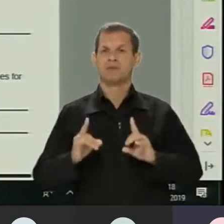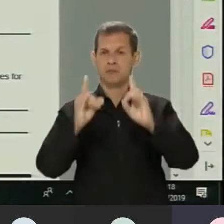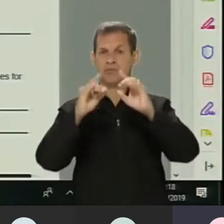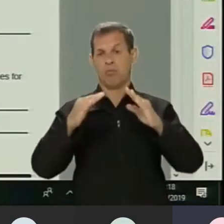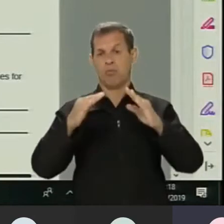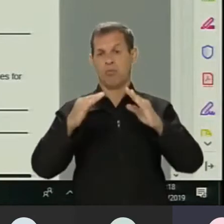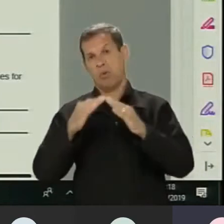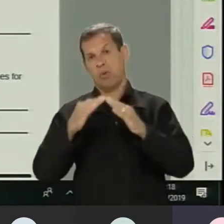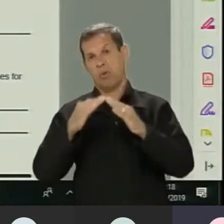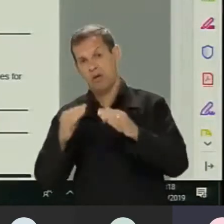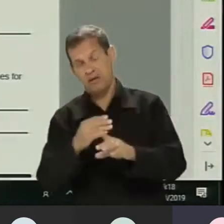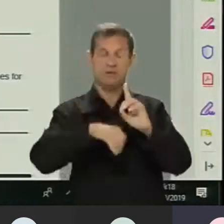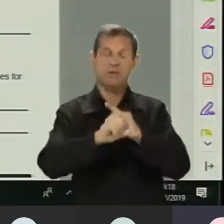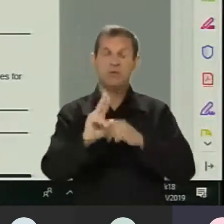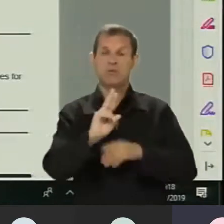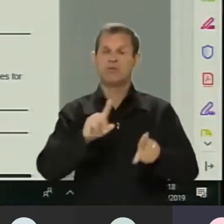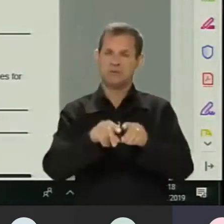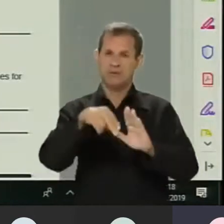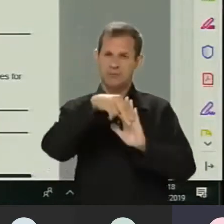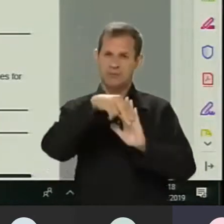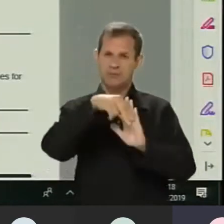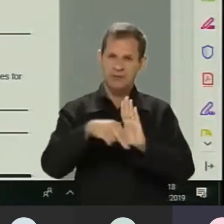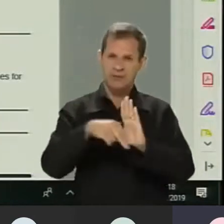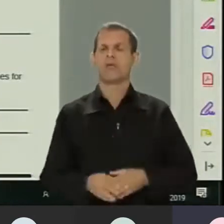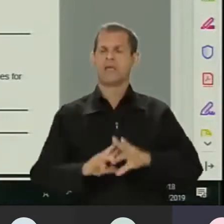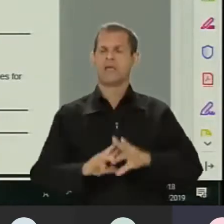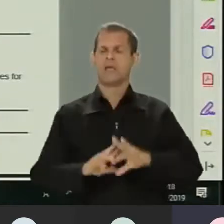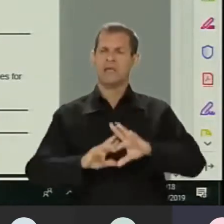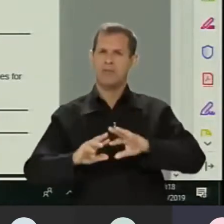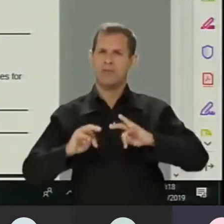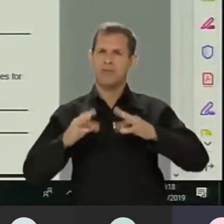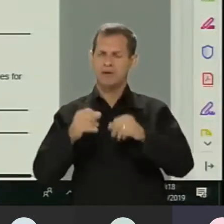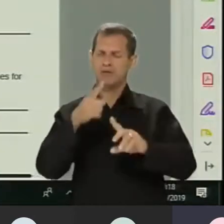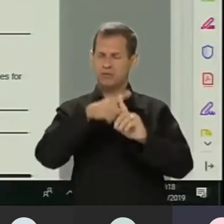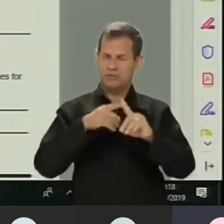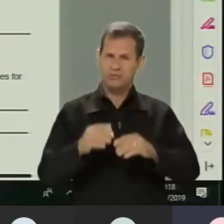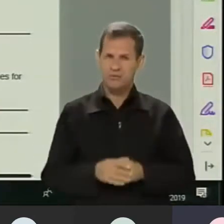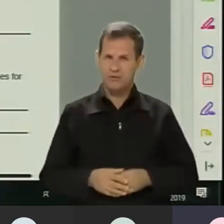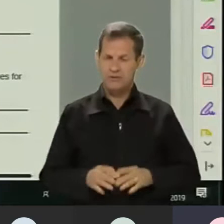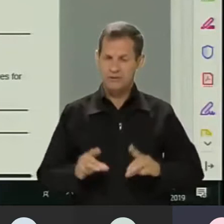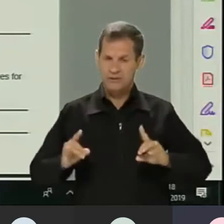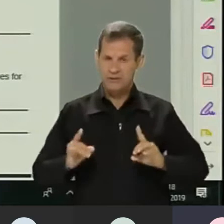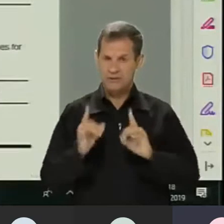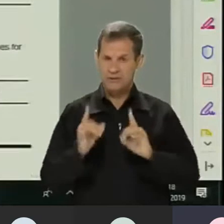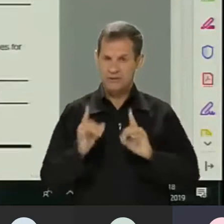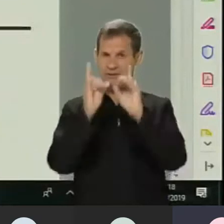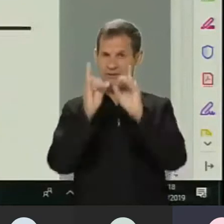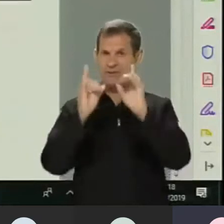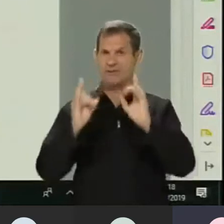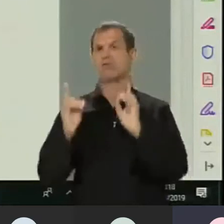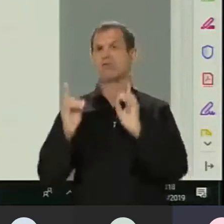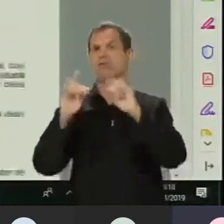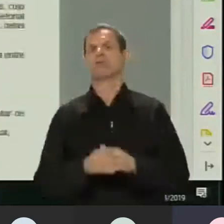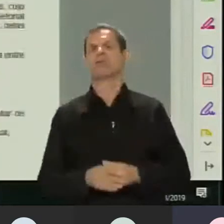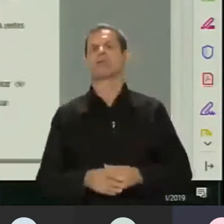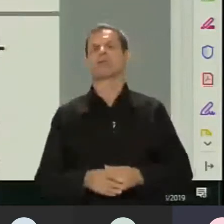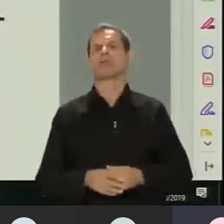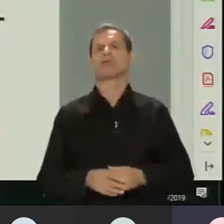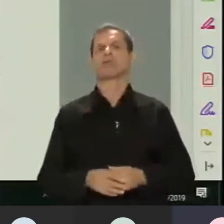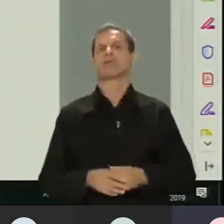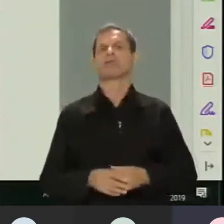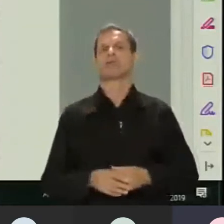unifamiliares de interesse social, porém a gente utiliza a norma para as demais, tá? Os demais tipos de habitações.